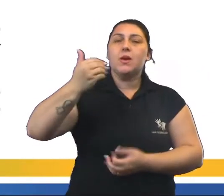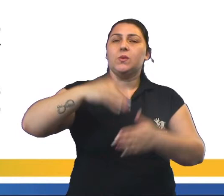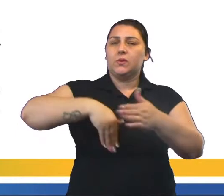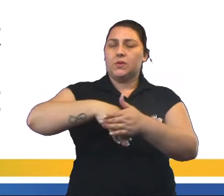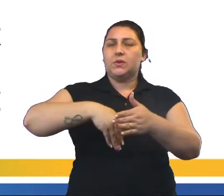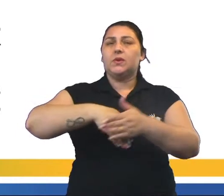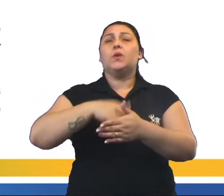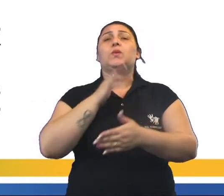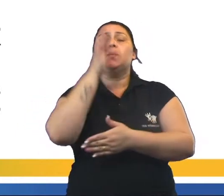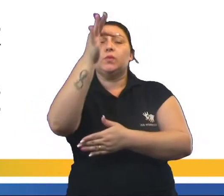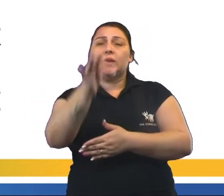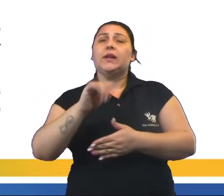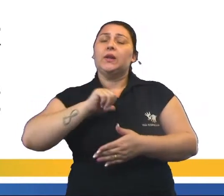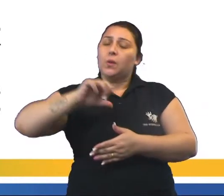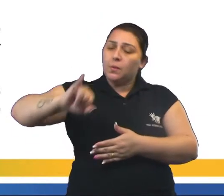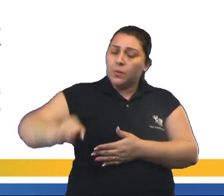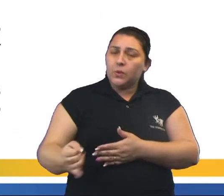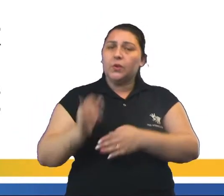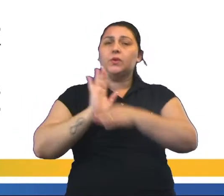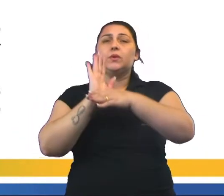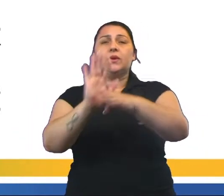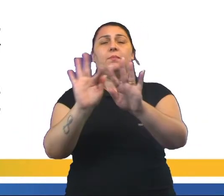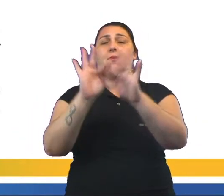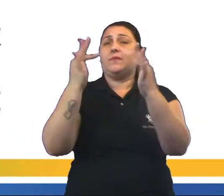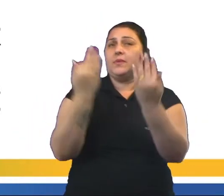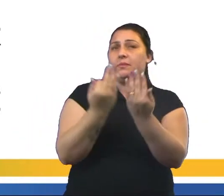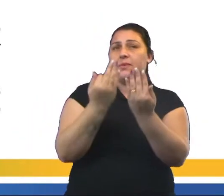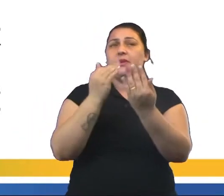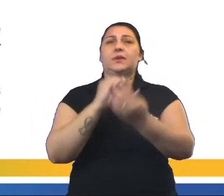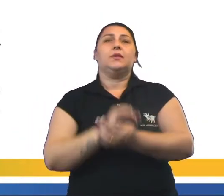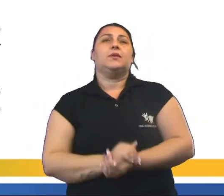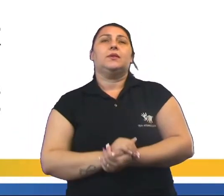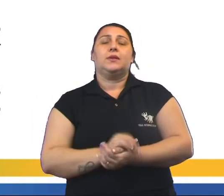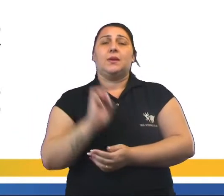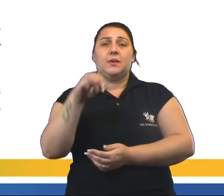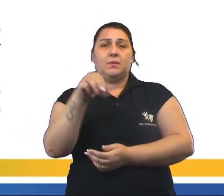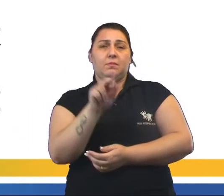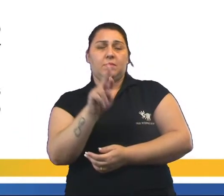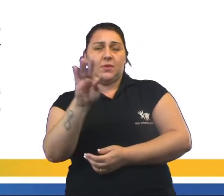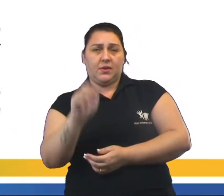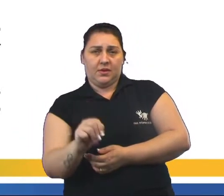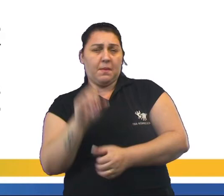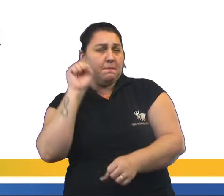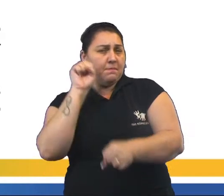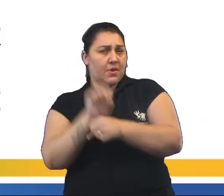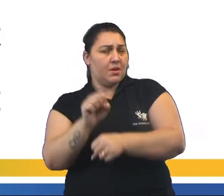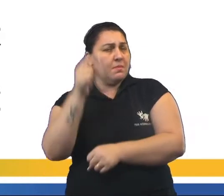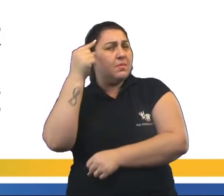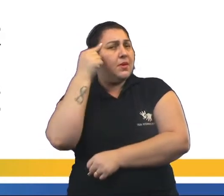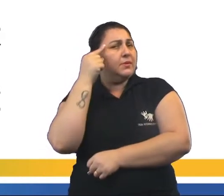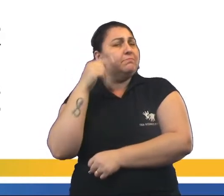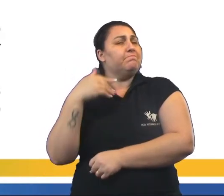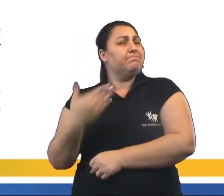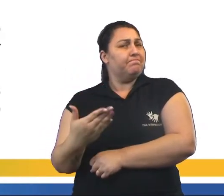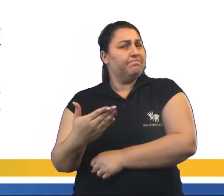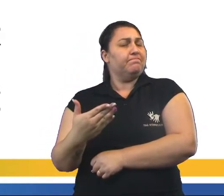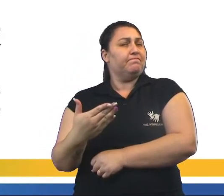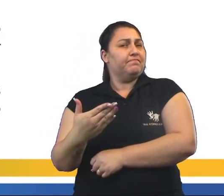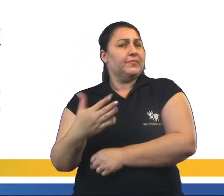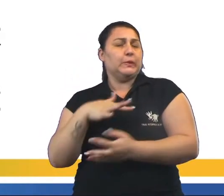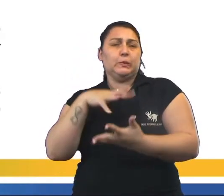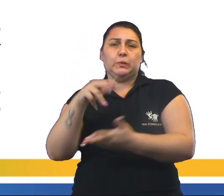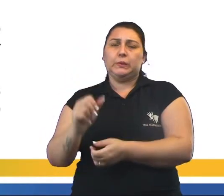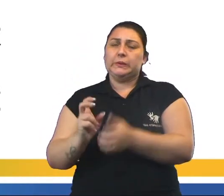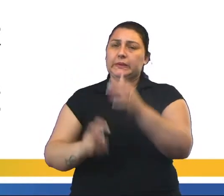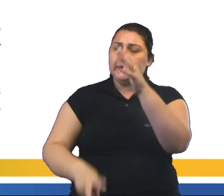Aí, quem sabe, eu tenho uma oportunidade de ajudar minha família? Marta, você parou para pensar que no mundo ninguém